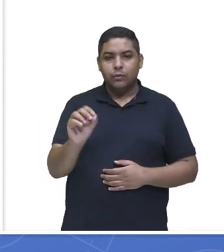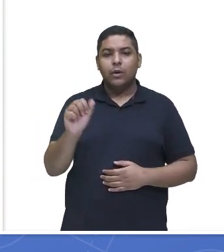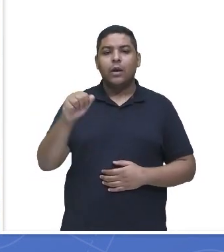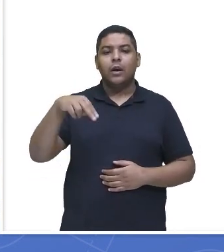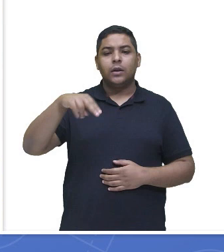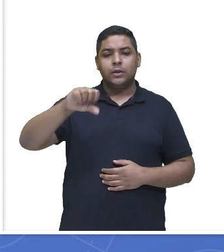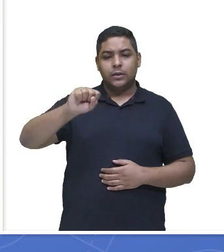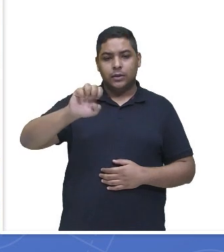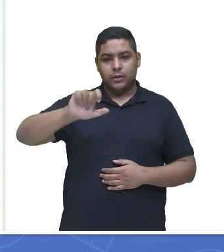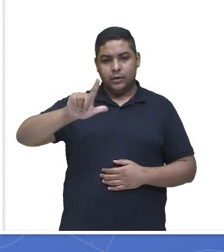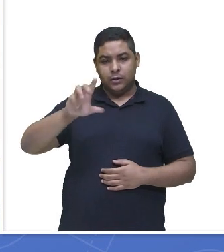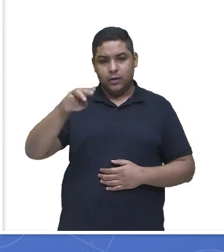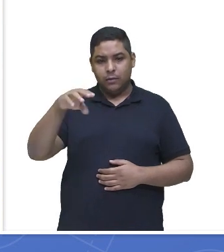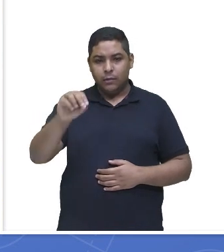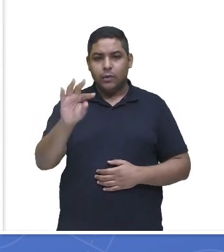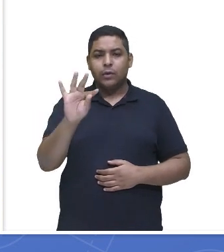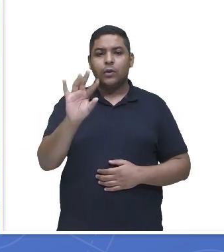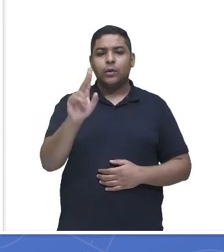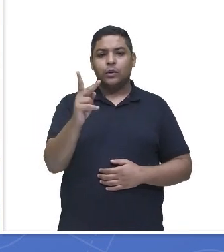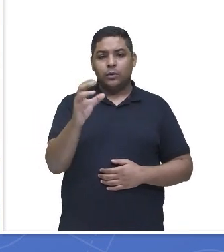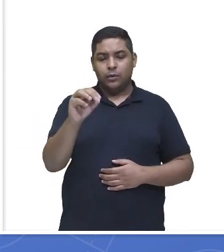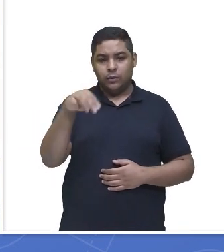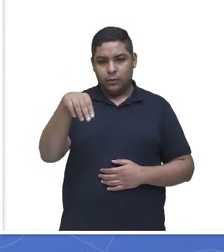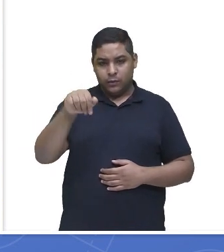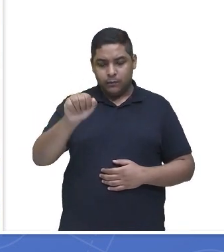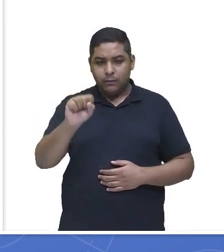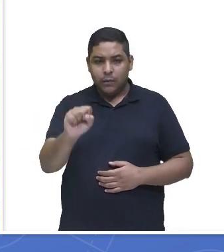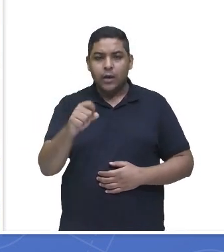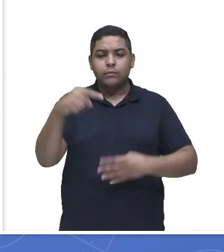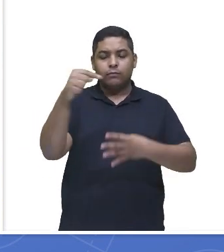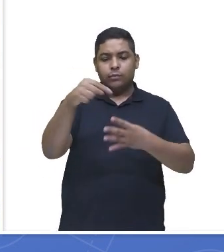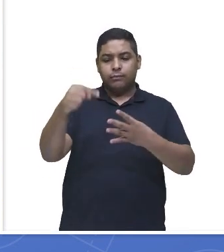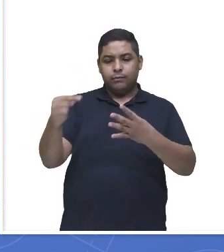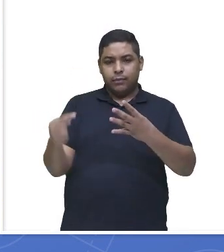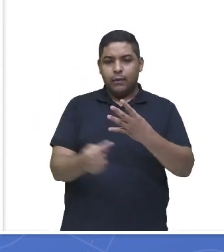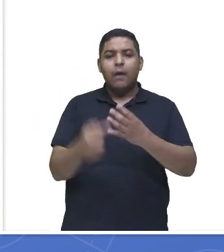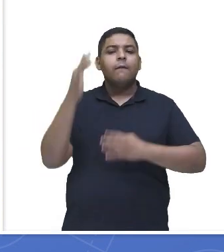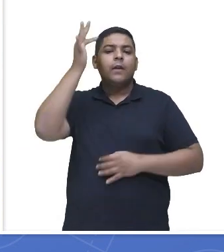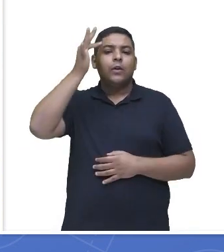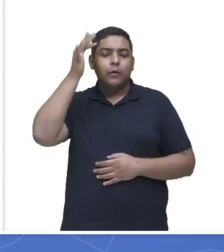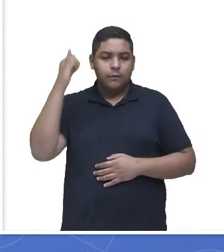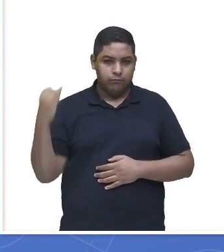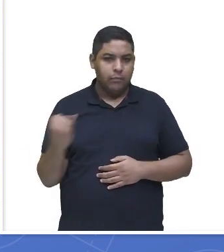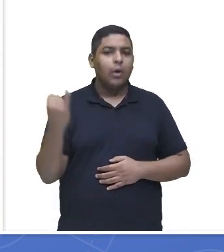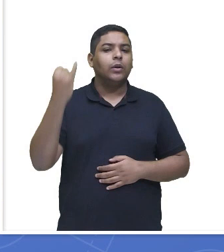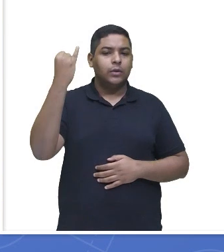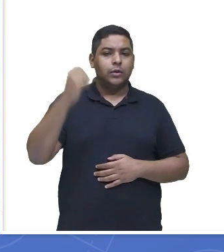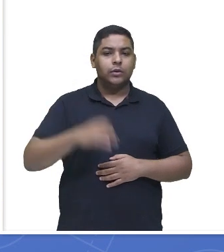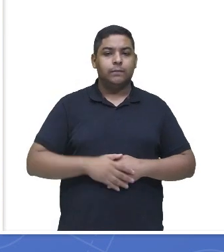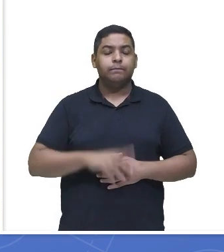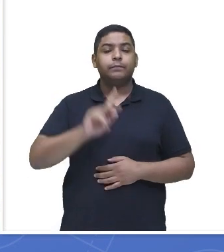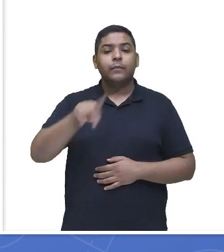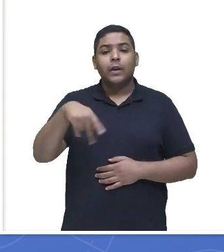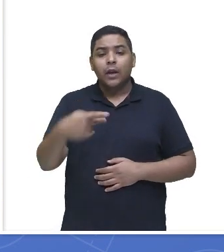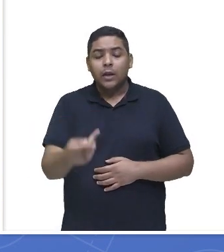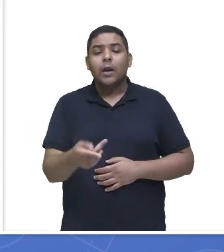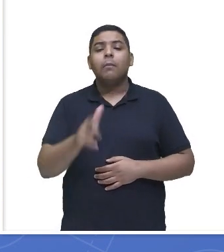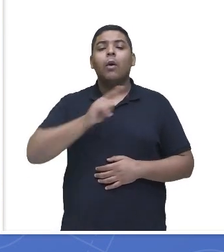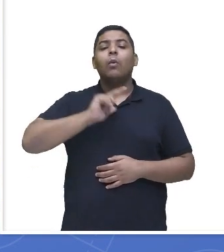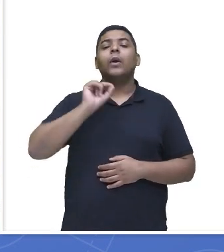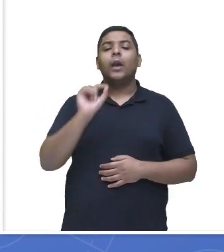Aquino, grandes nomes aí dessa filosofia. Lá por volta do século XIV, depois de Cristo, começa